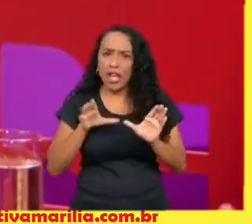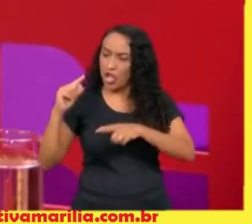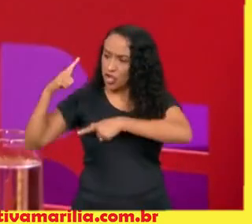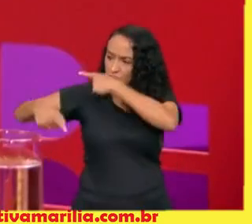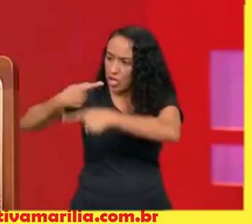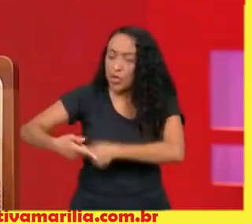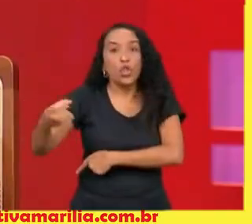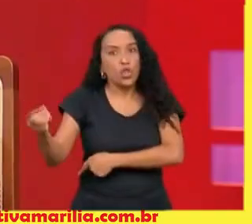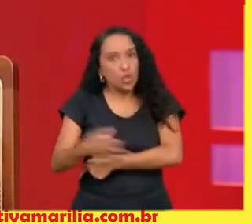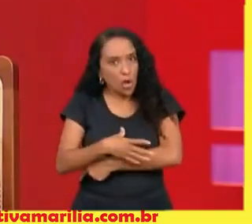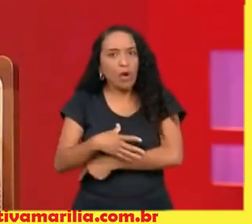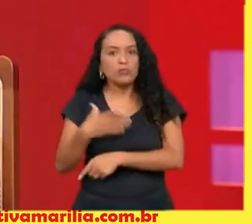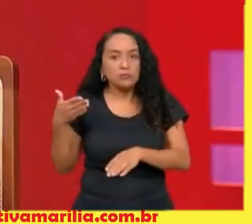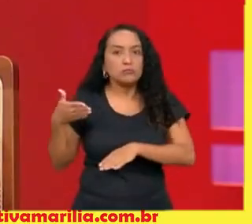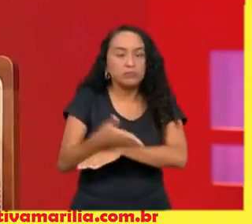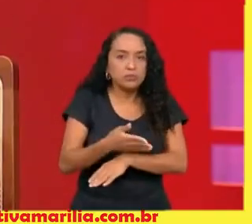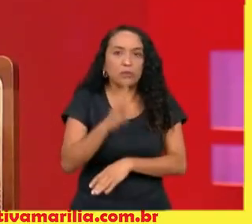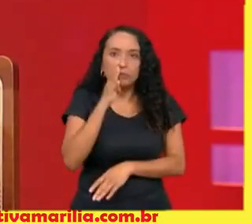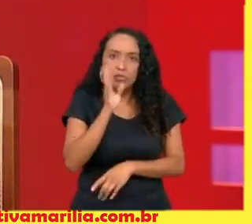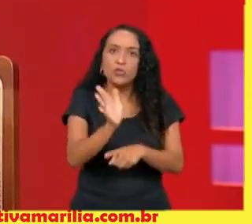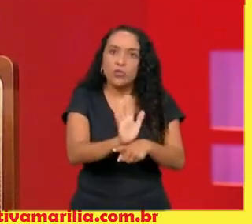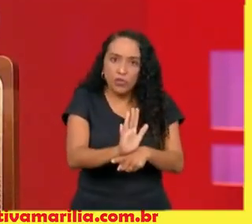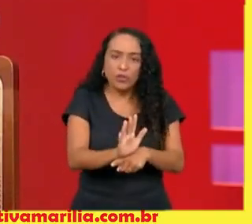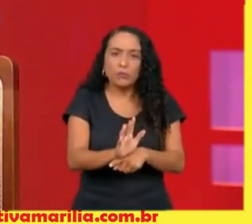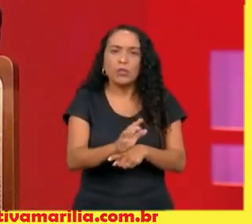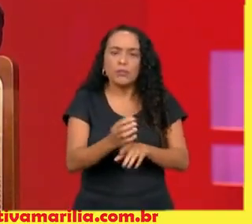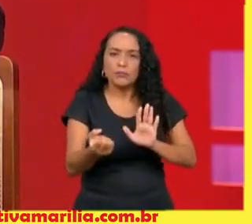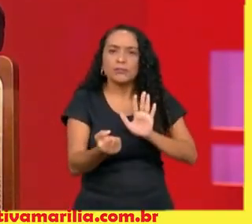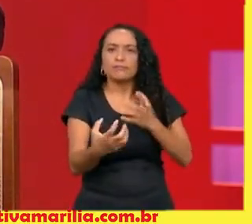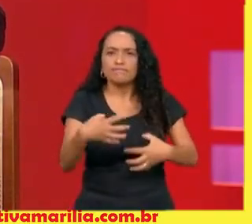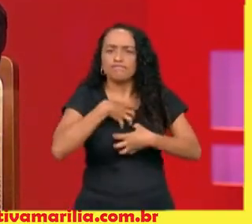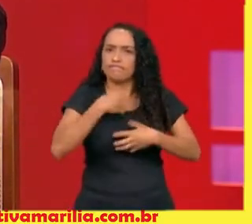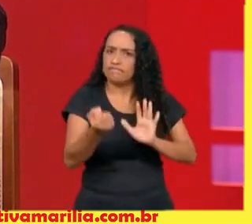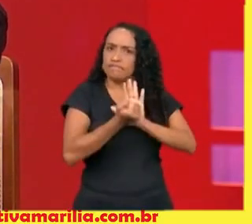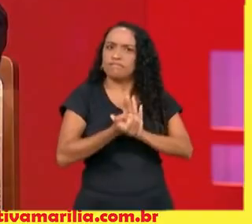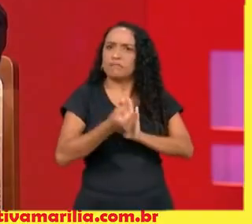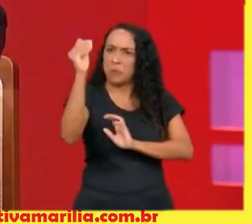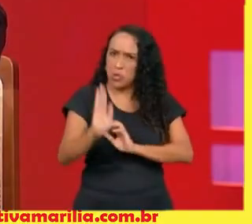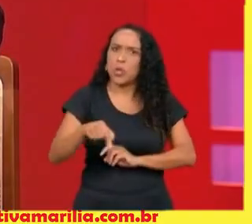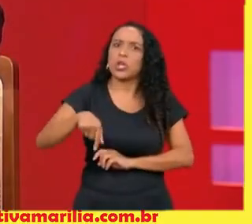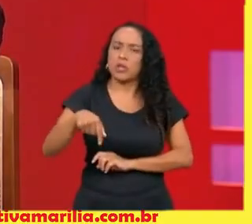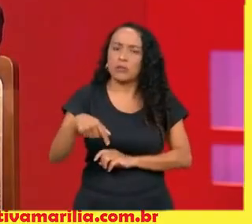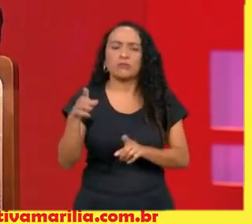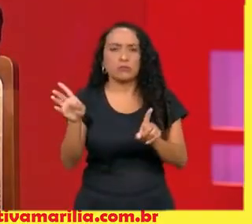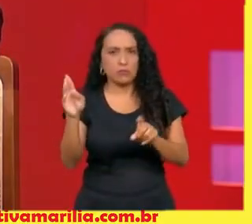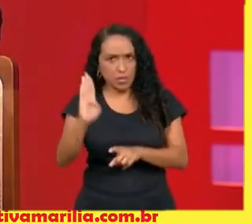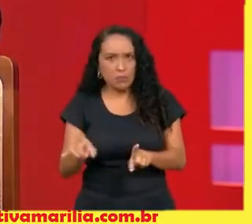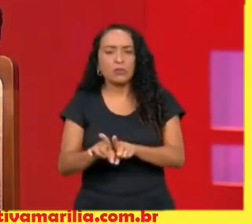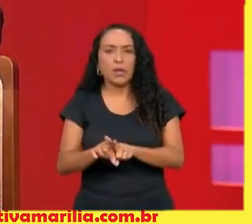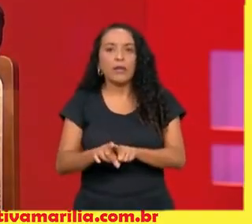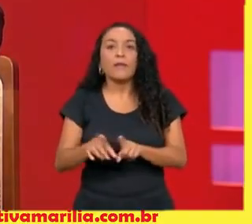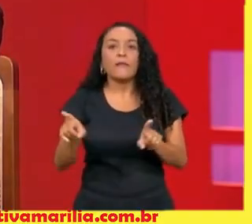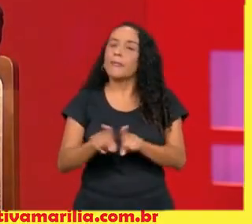que tá indo ver o filme. O filme impactou muita gente no Brasil, né? Foram milhões de telespectadores, estreou nos Estados Unidos com